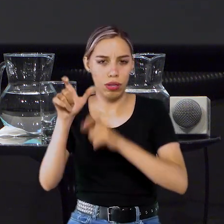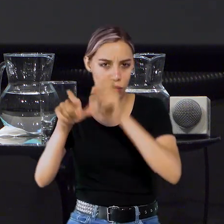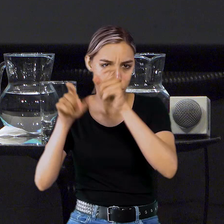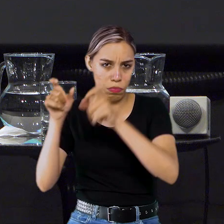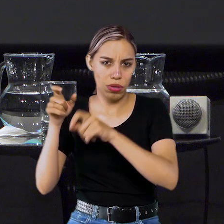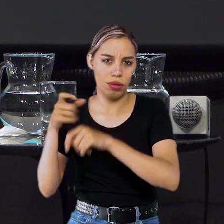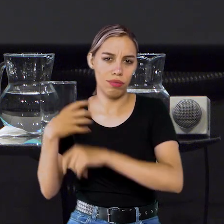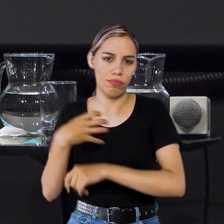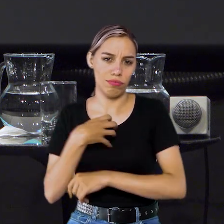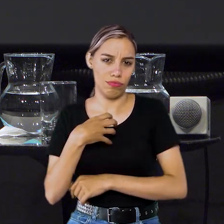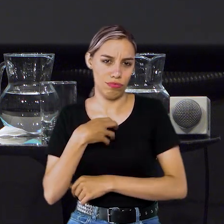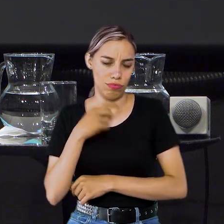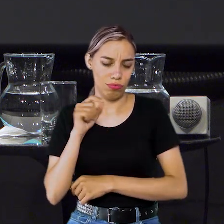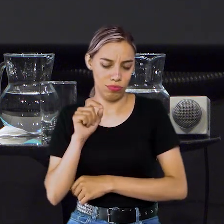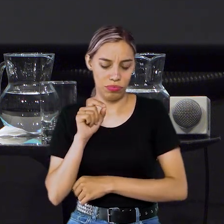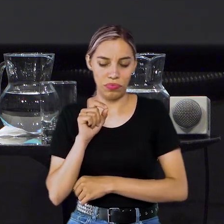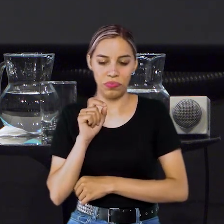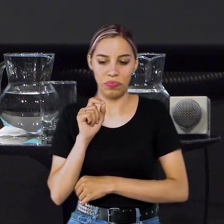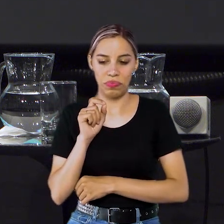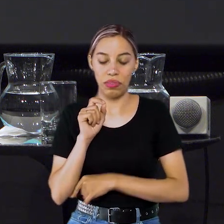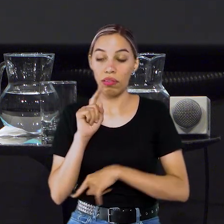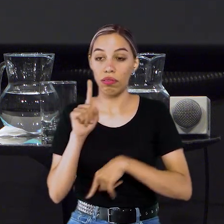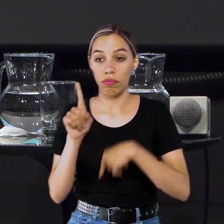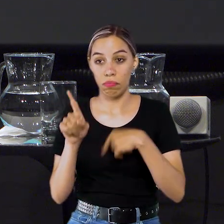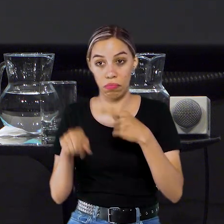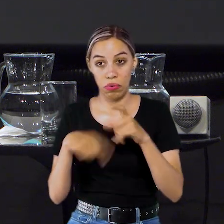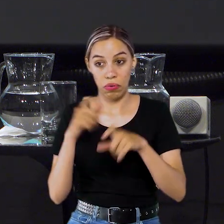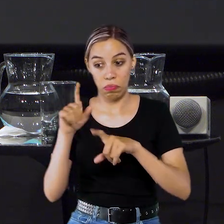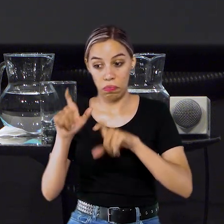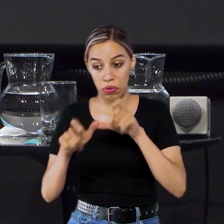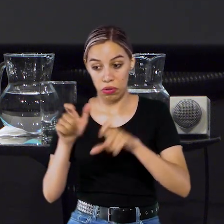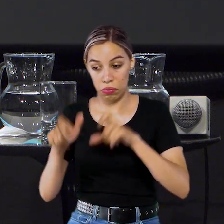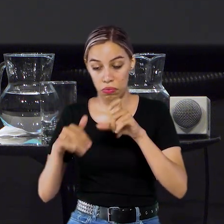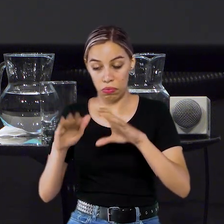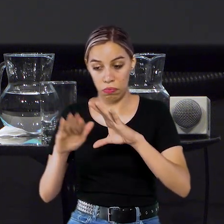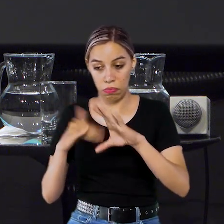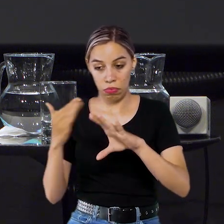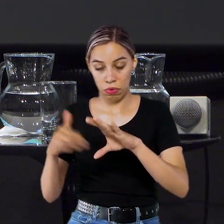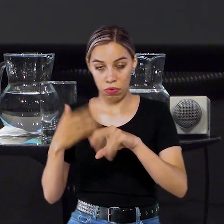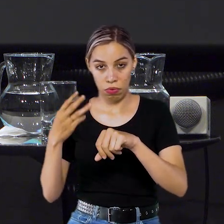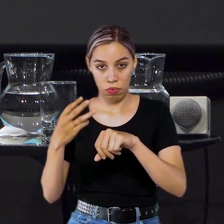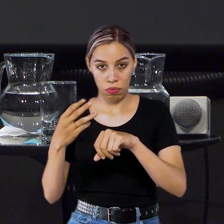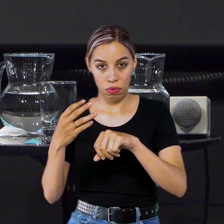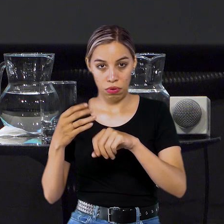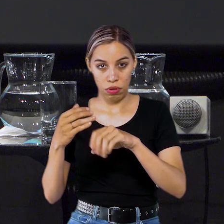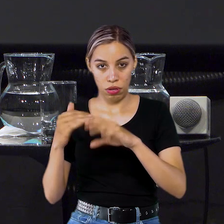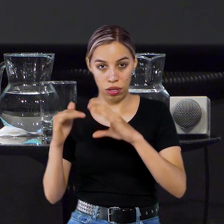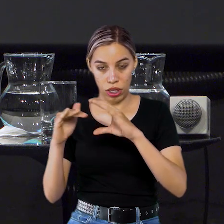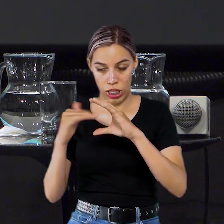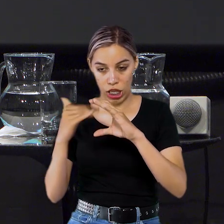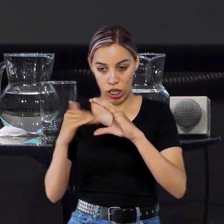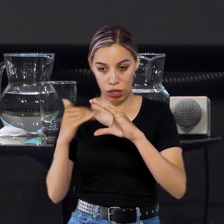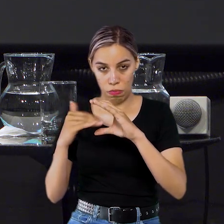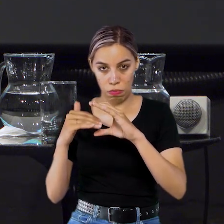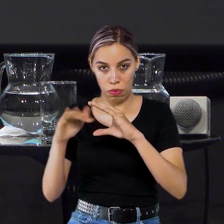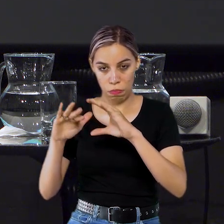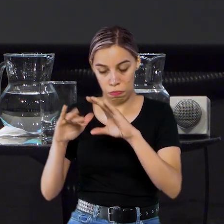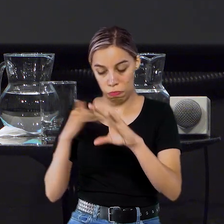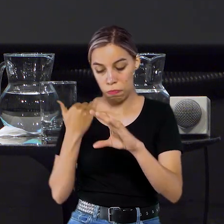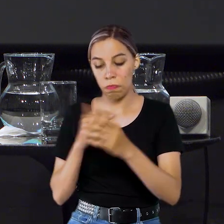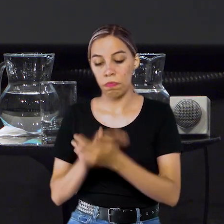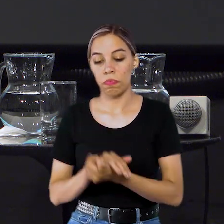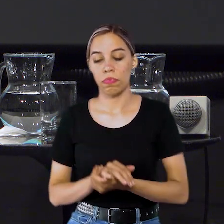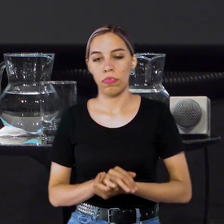depois. Eu recebi vários e-mails sobre isso, sobre a minha aula, né? Porque é